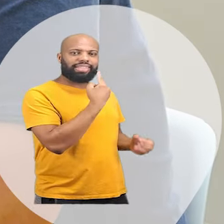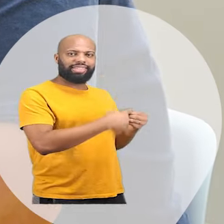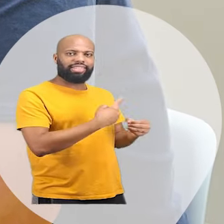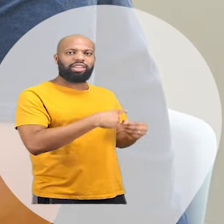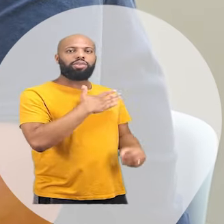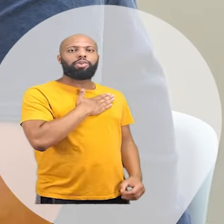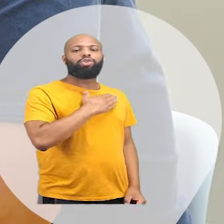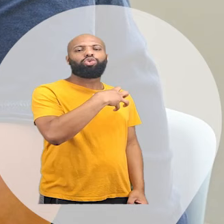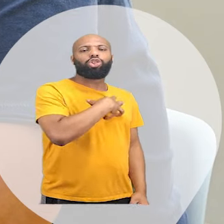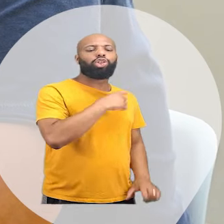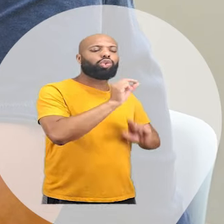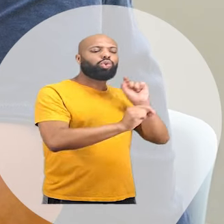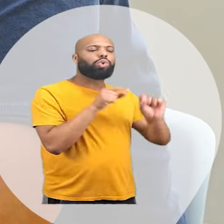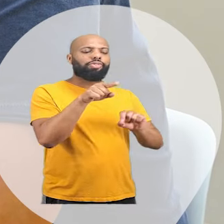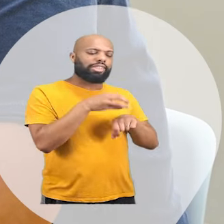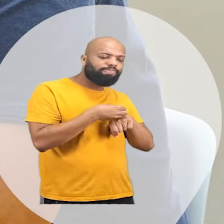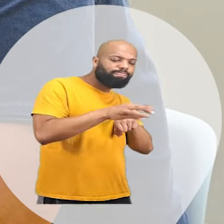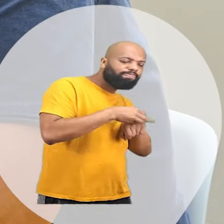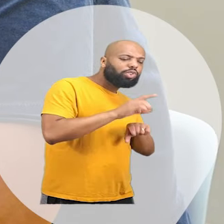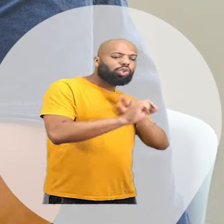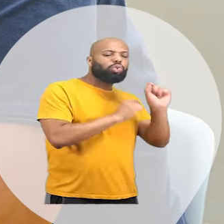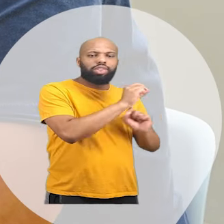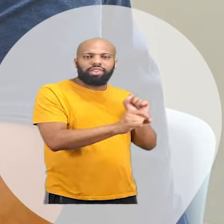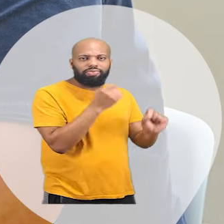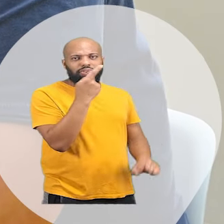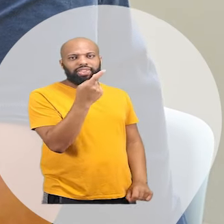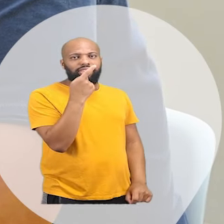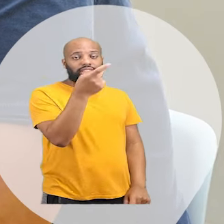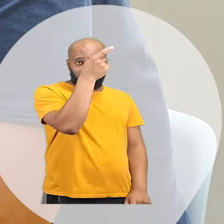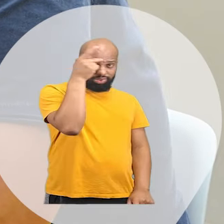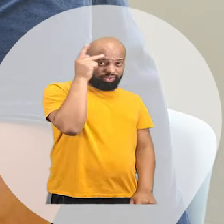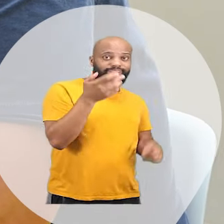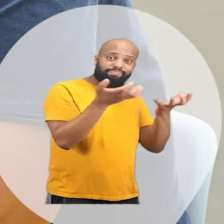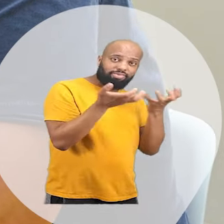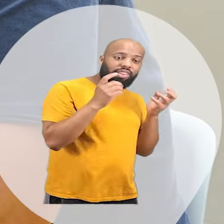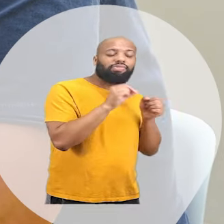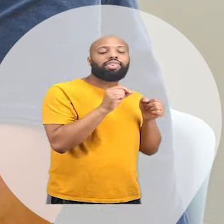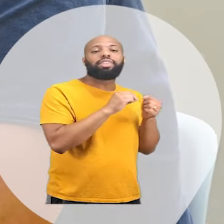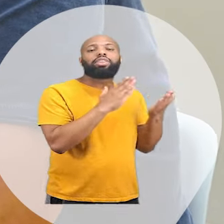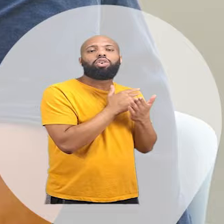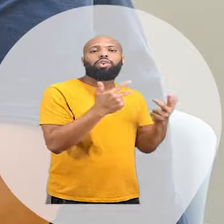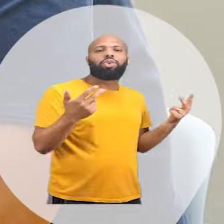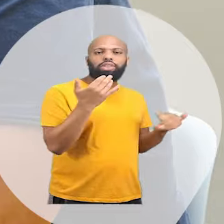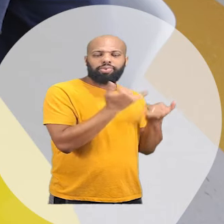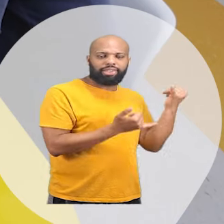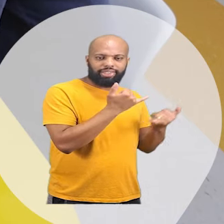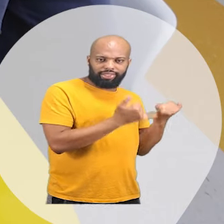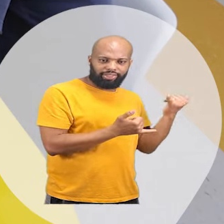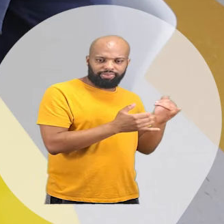né do meu jeito que você sugeriria o que você daria como sugestão para quem gostaria de fazer algo